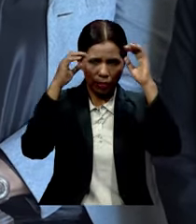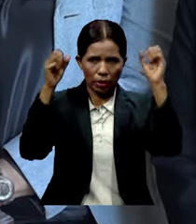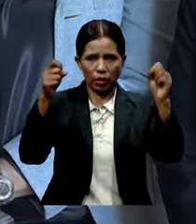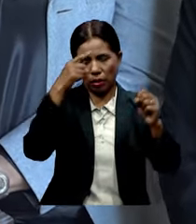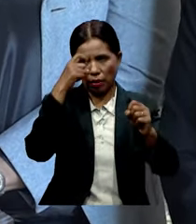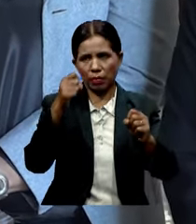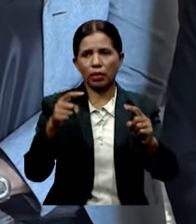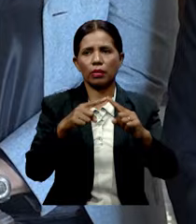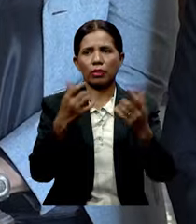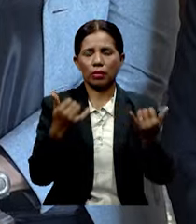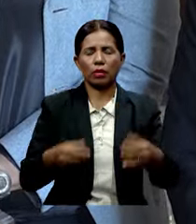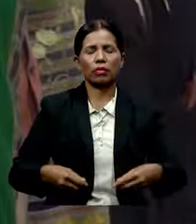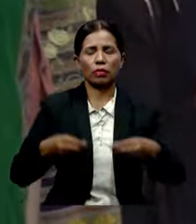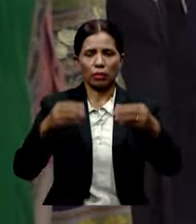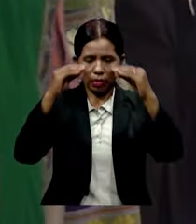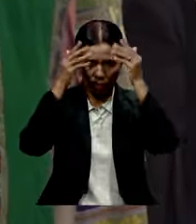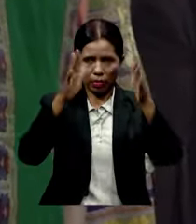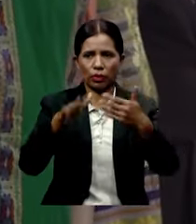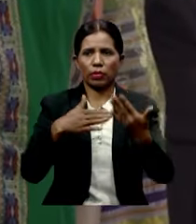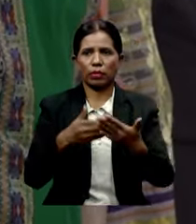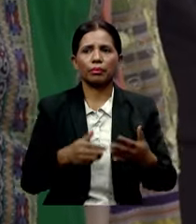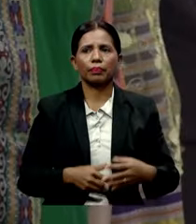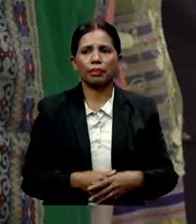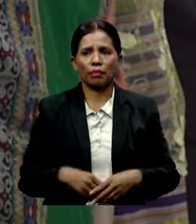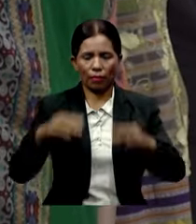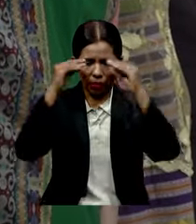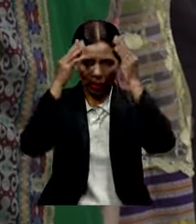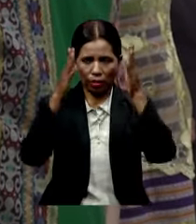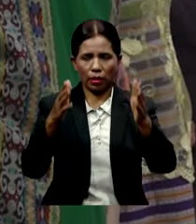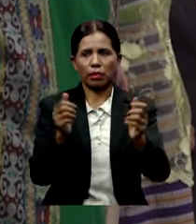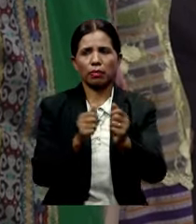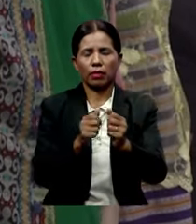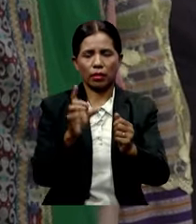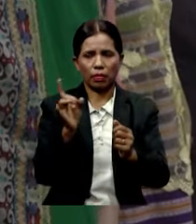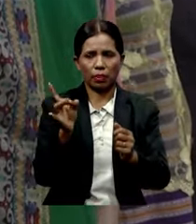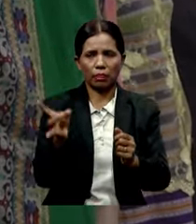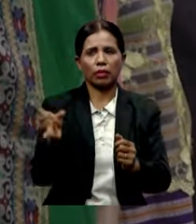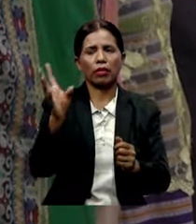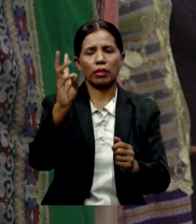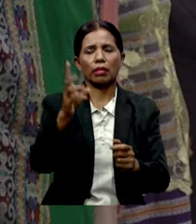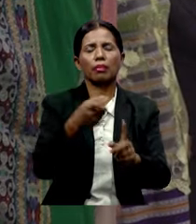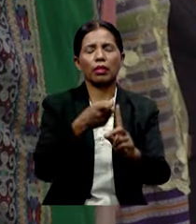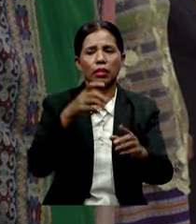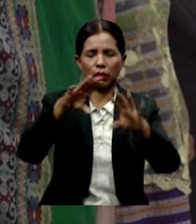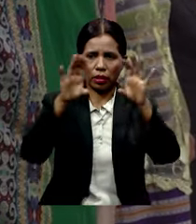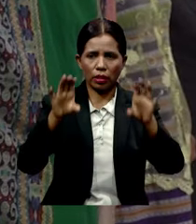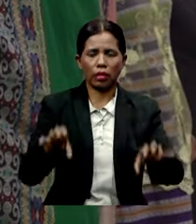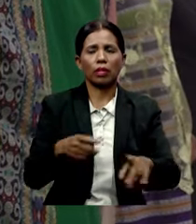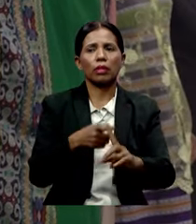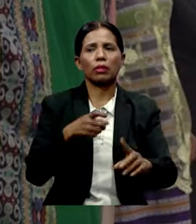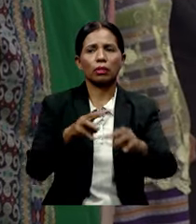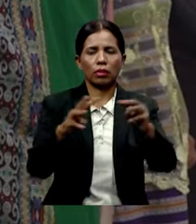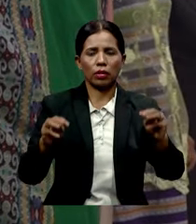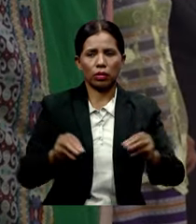também condecora o professor Cerny Roto. Manore nain walu nulu resine nebe hetan condecoração ne, mai husi município